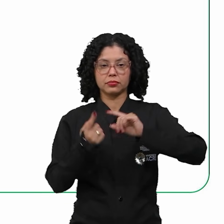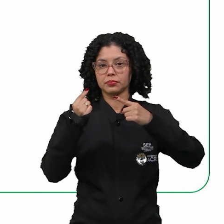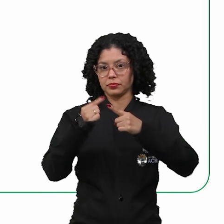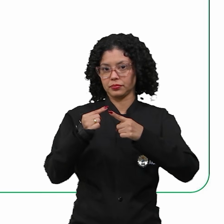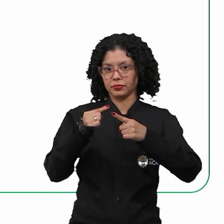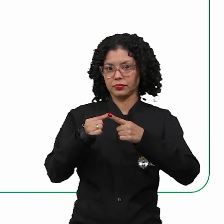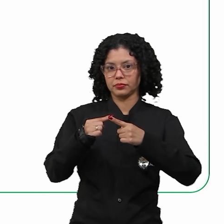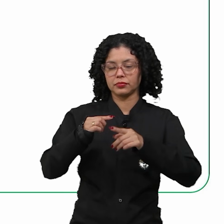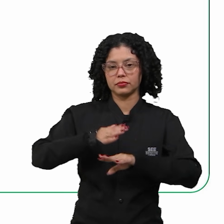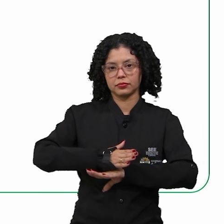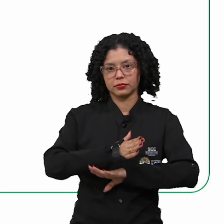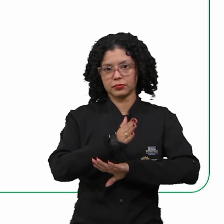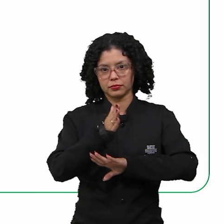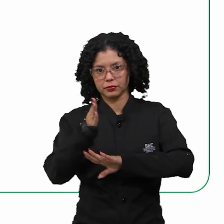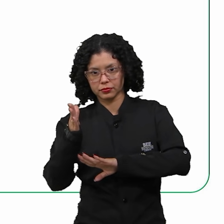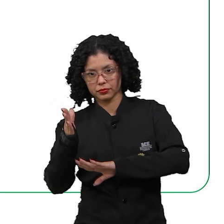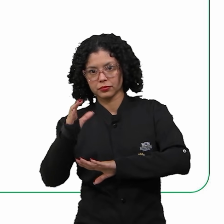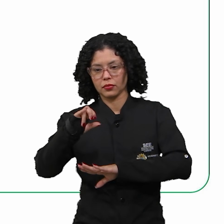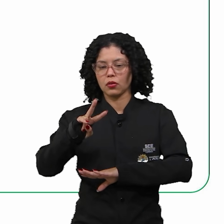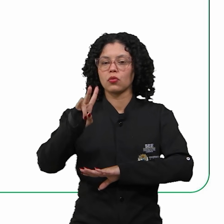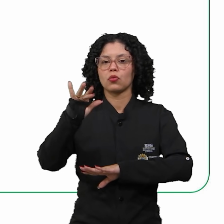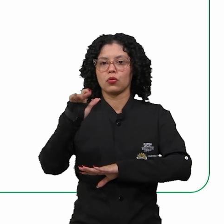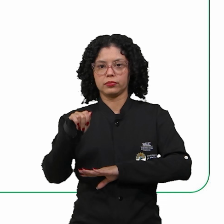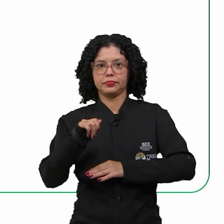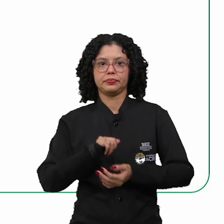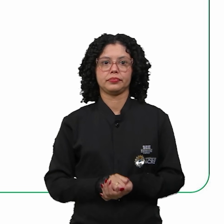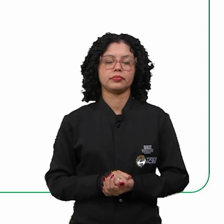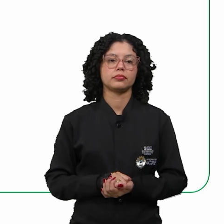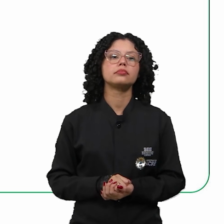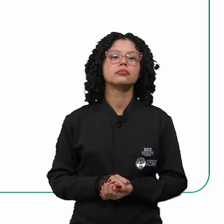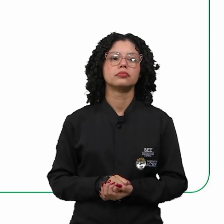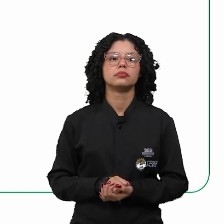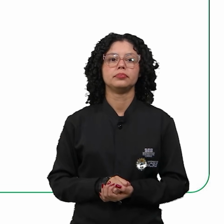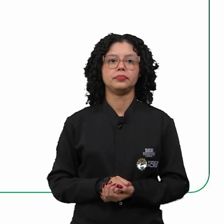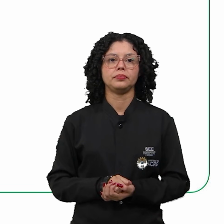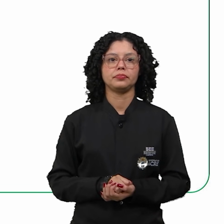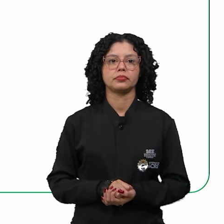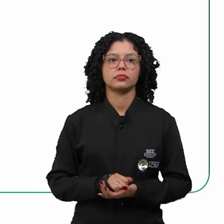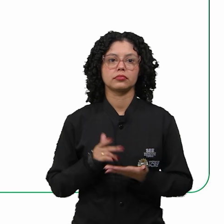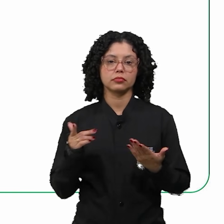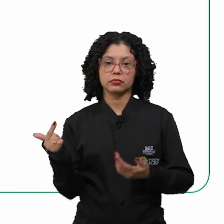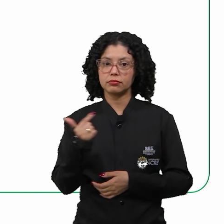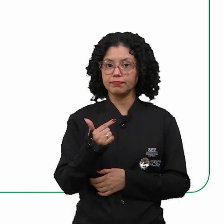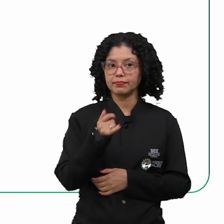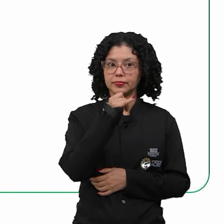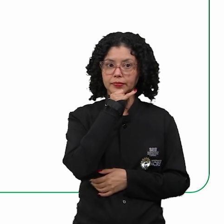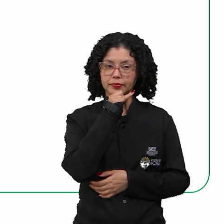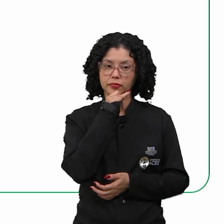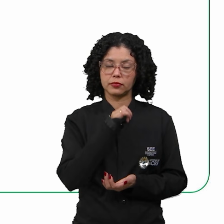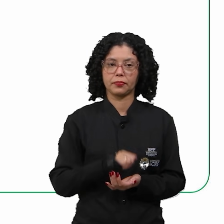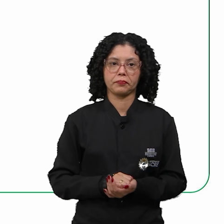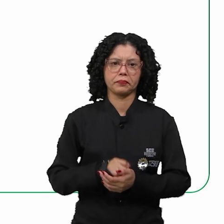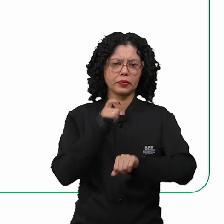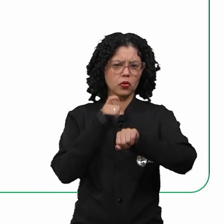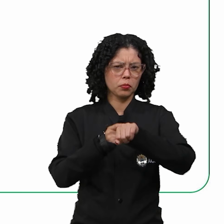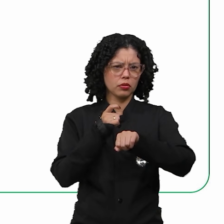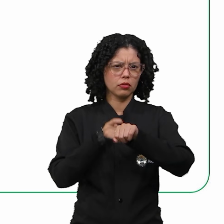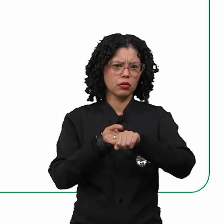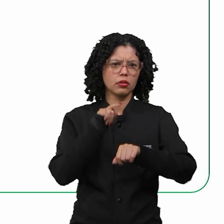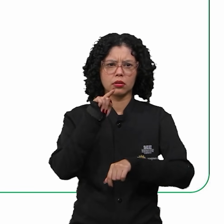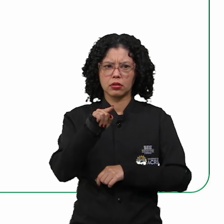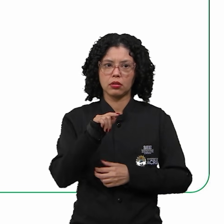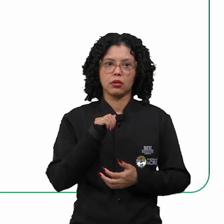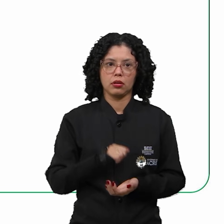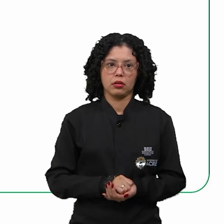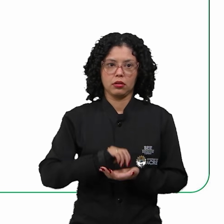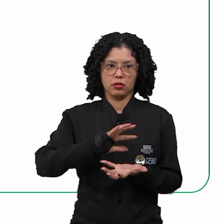possui lateral curva. E, segundo exemplo, que sólido geométrico é